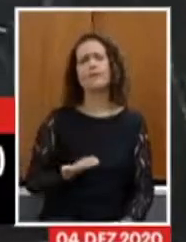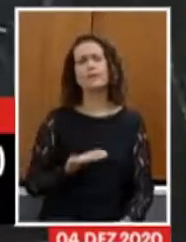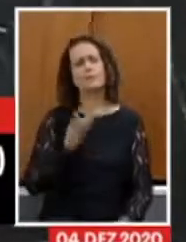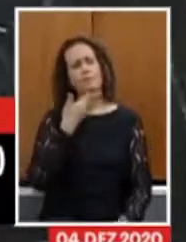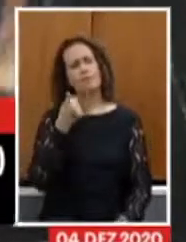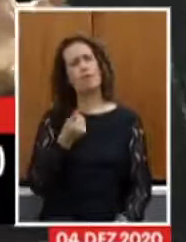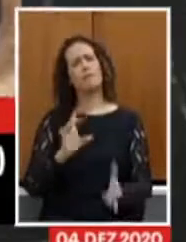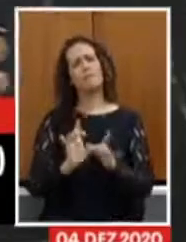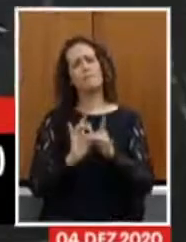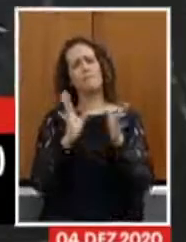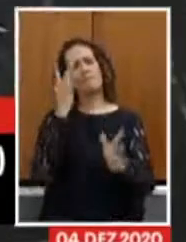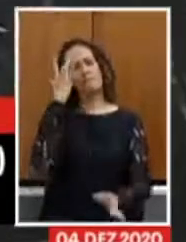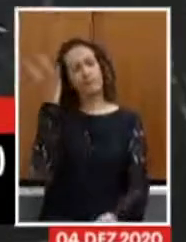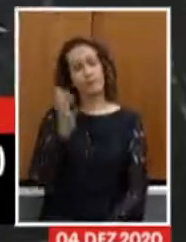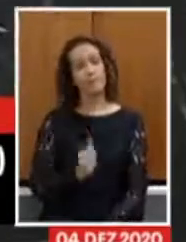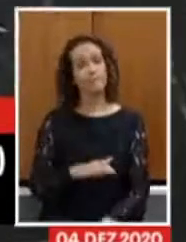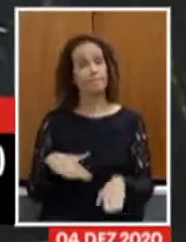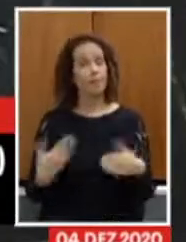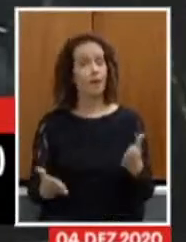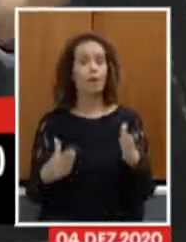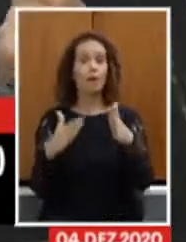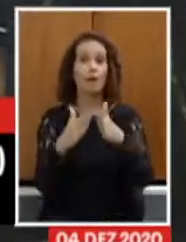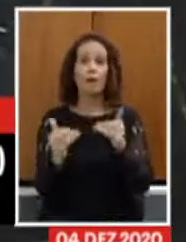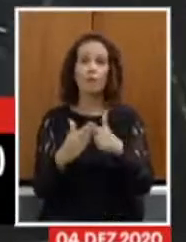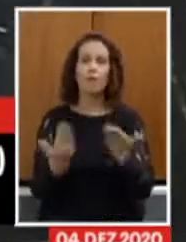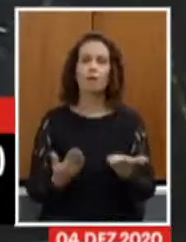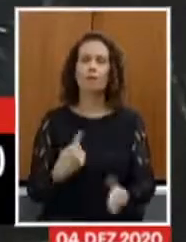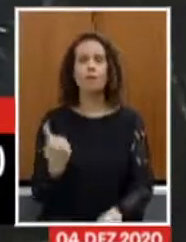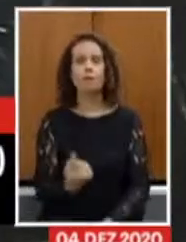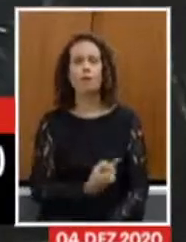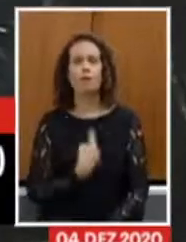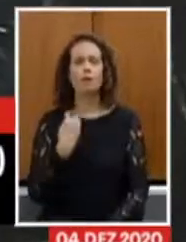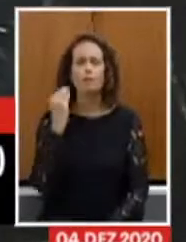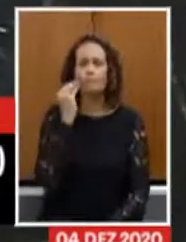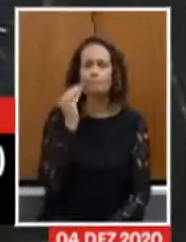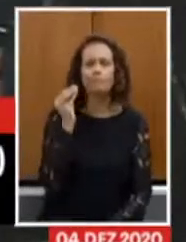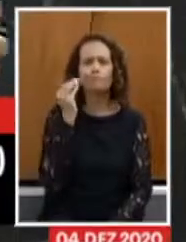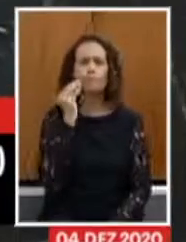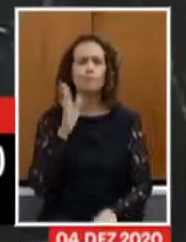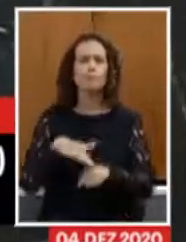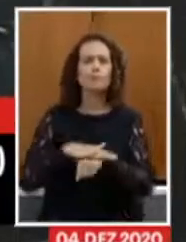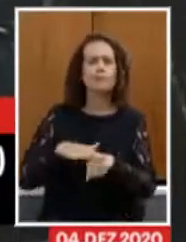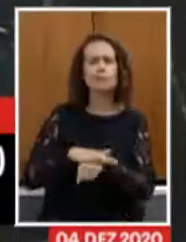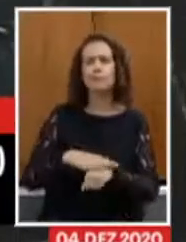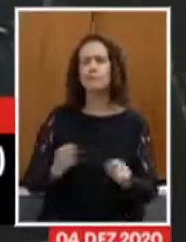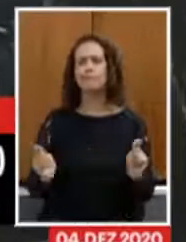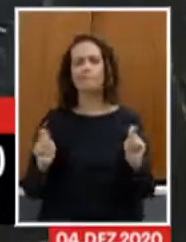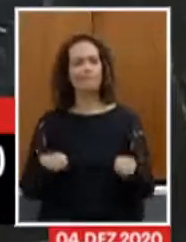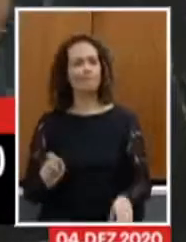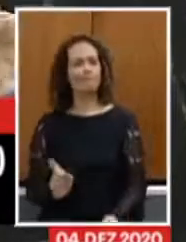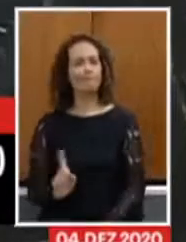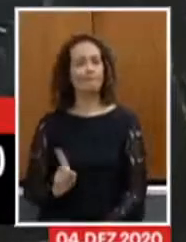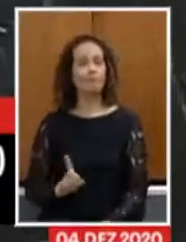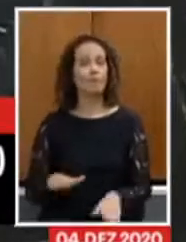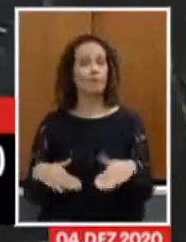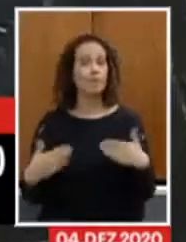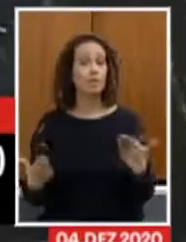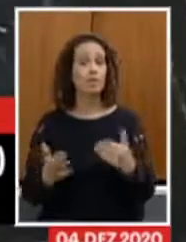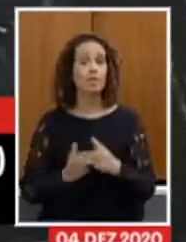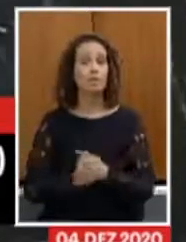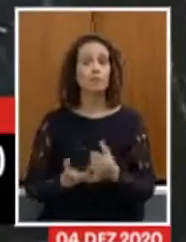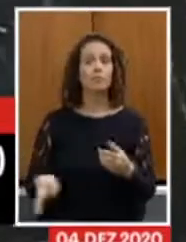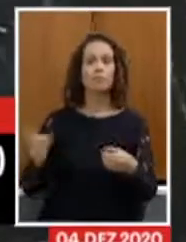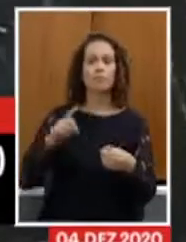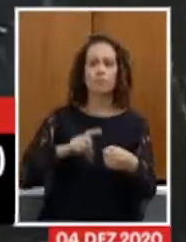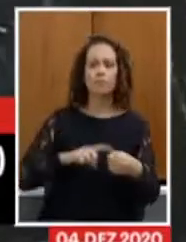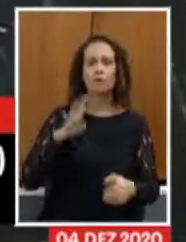deputado André, eu peço, assim, nós tentamos conversar com você, não foi possível, vamos fazer o seguinte, vamos voltar para cá na